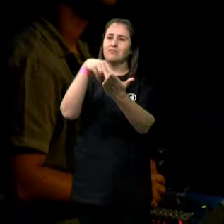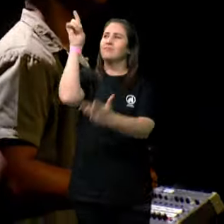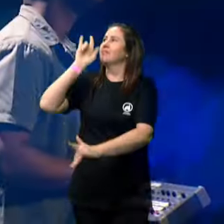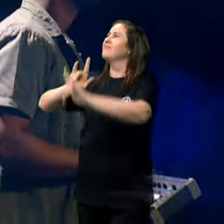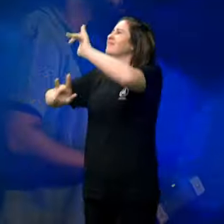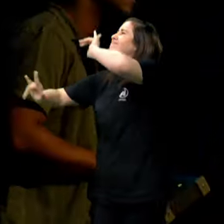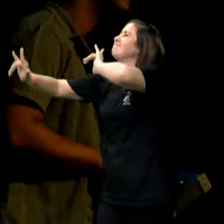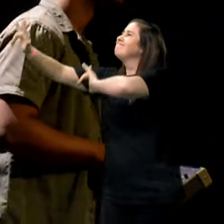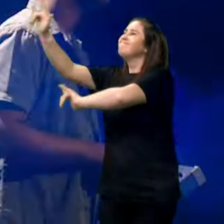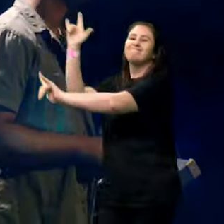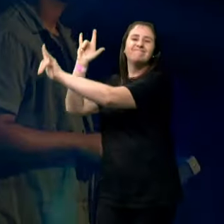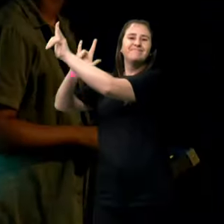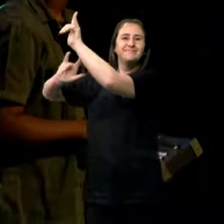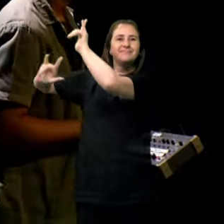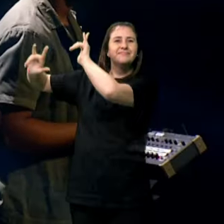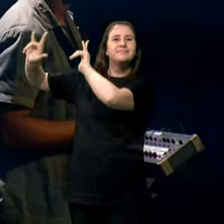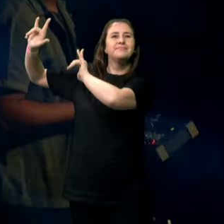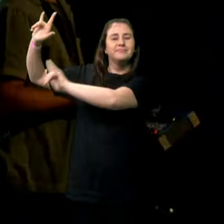de amor